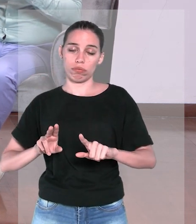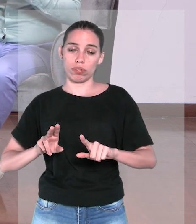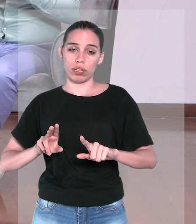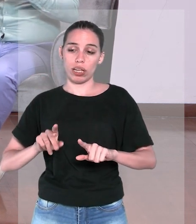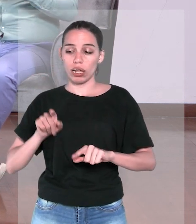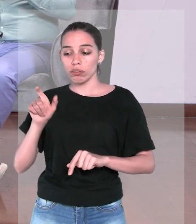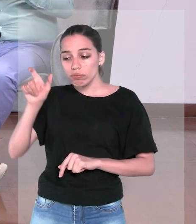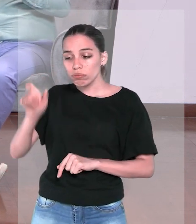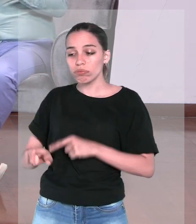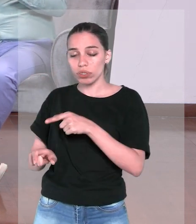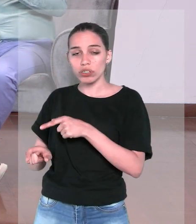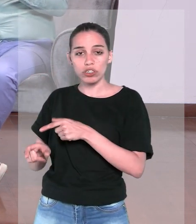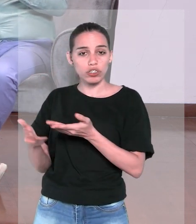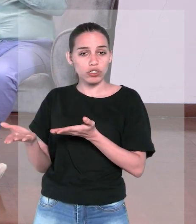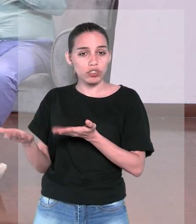um jovem,